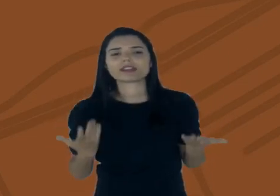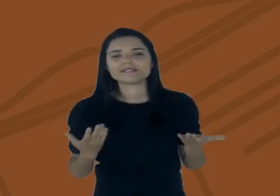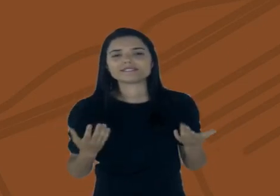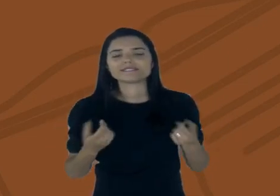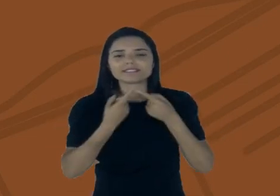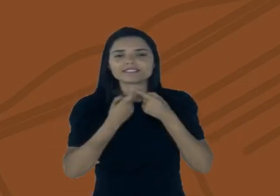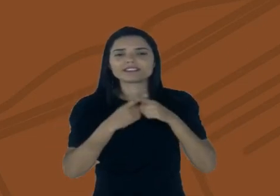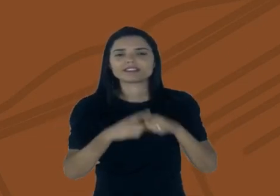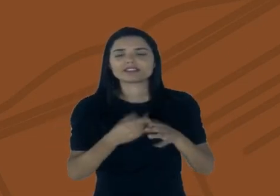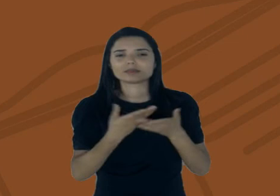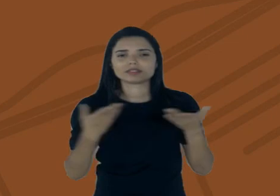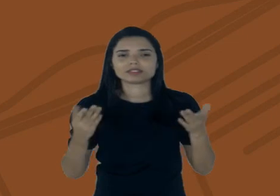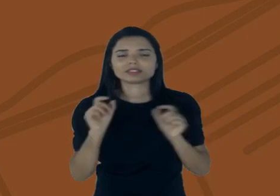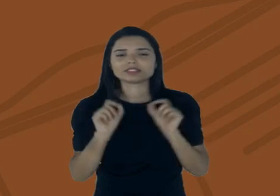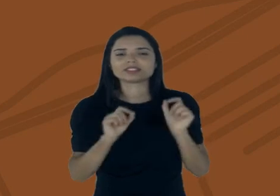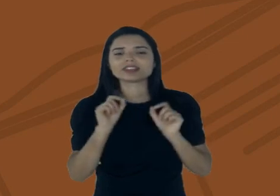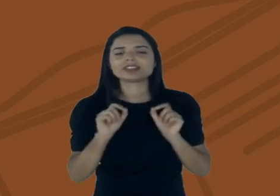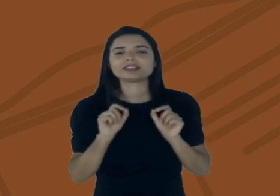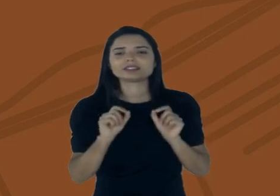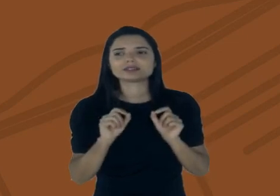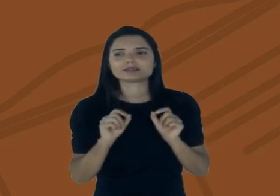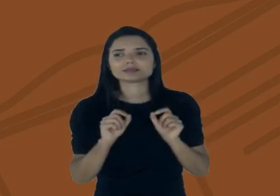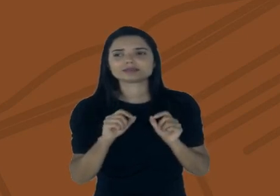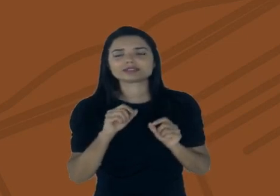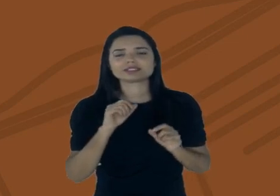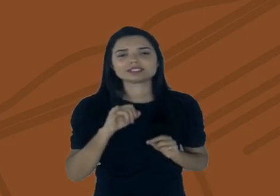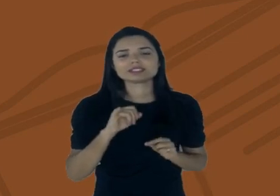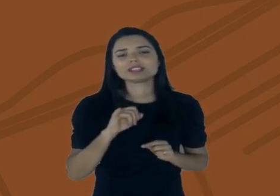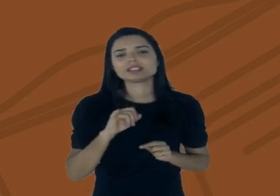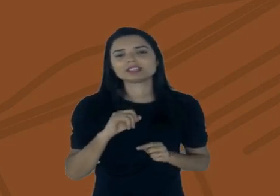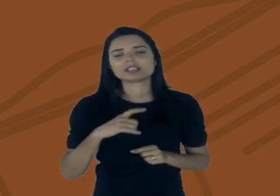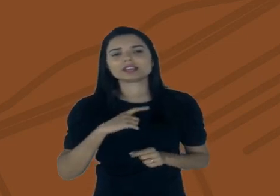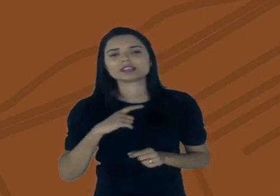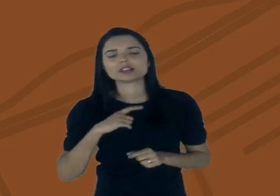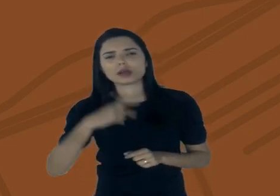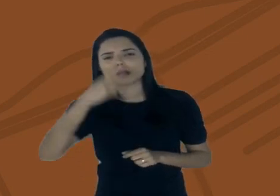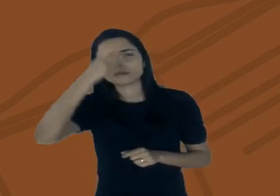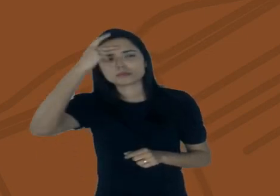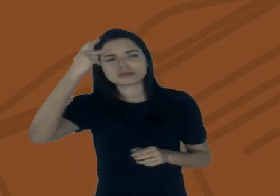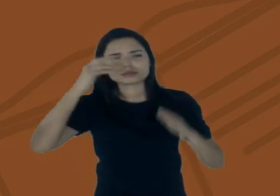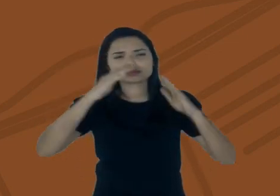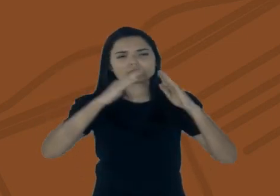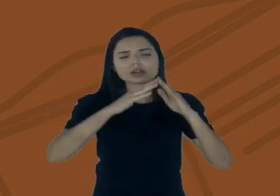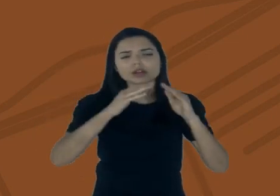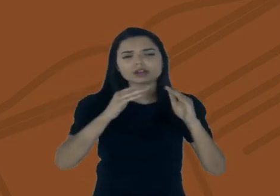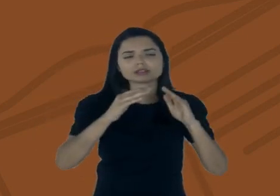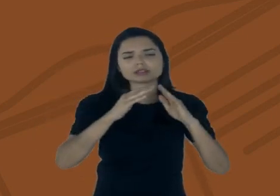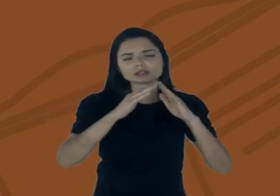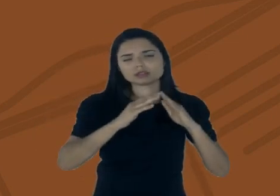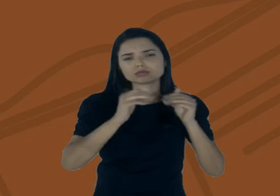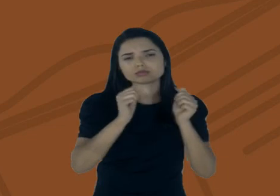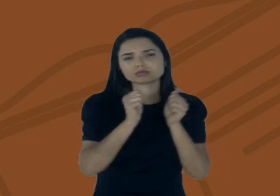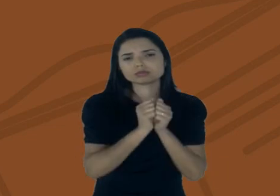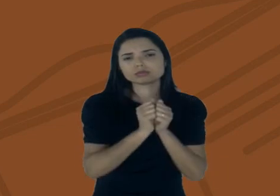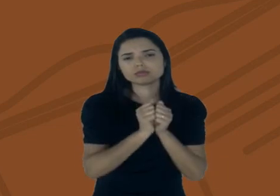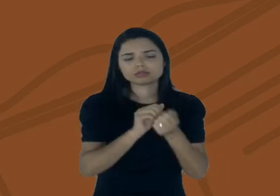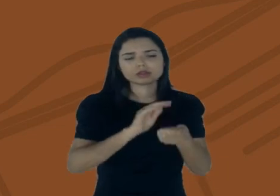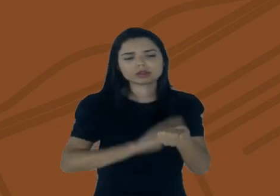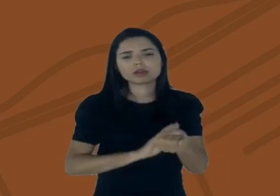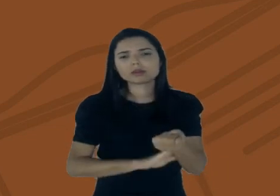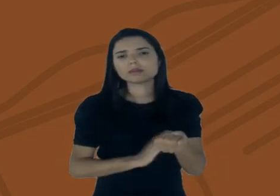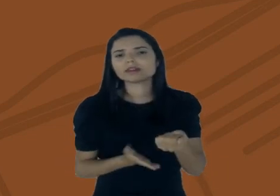da semana eu coloco para vocês, certo? Se vocês têm alguém que é em casa que é hipertenso, né? Para fazer tipo